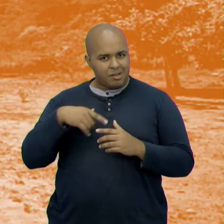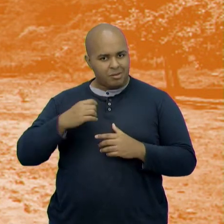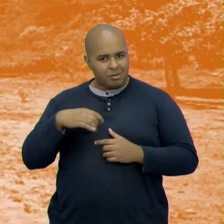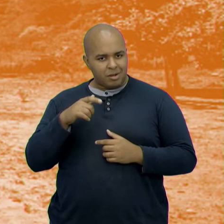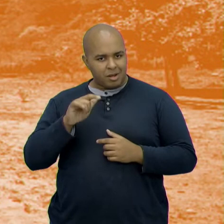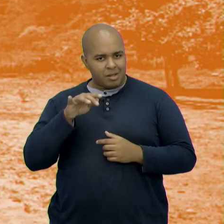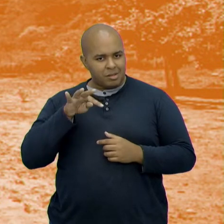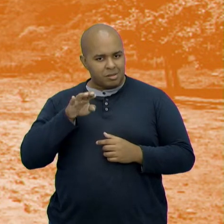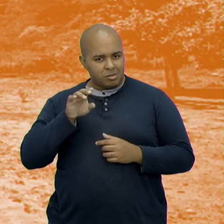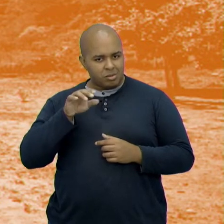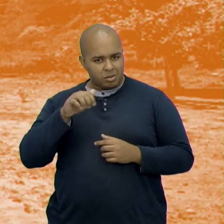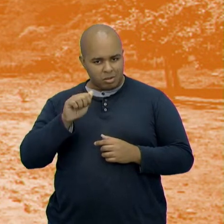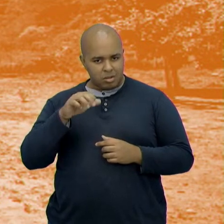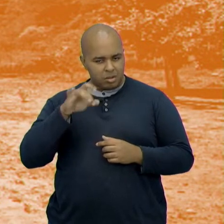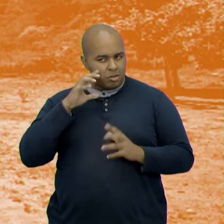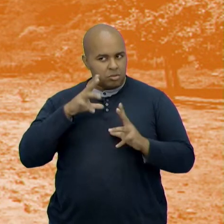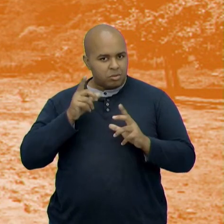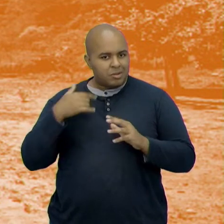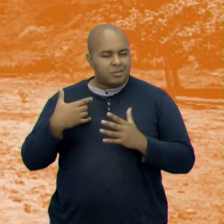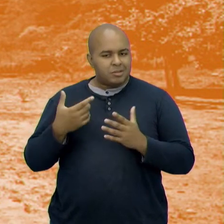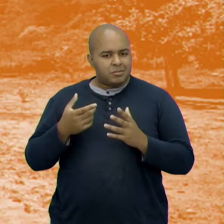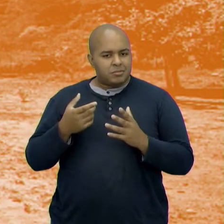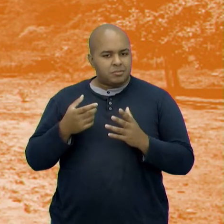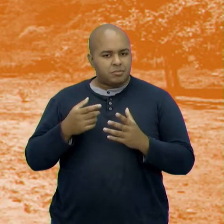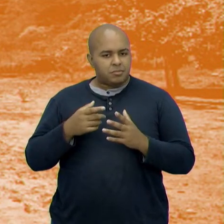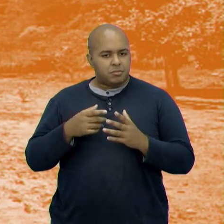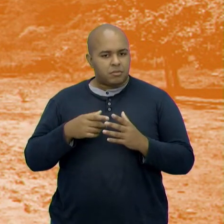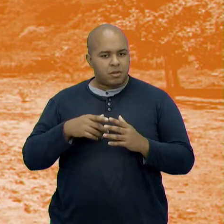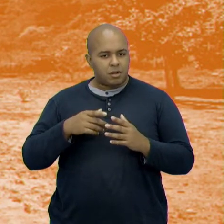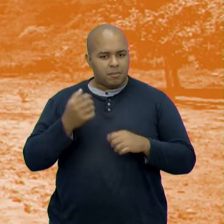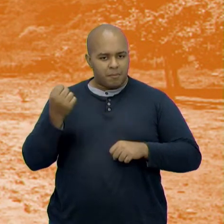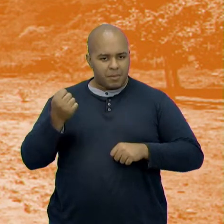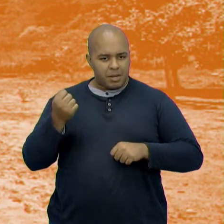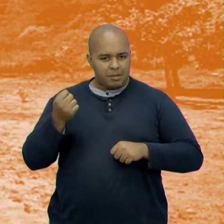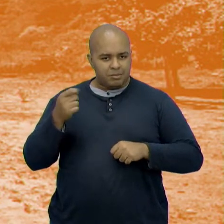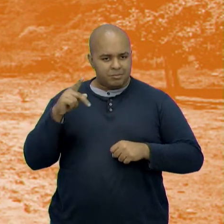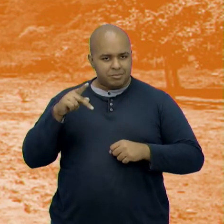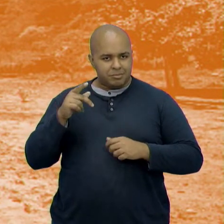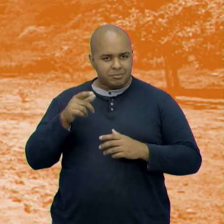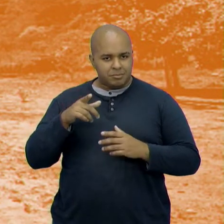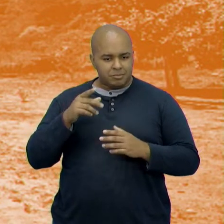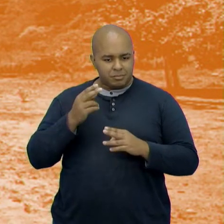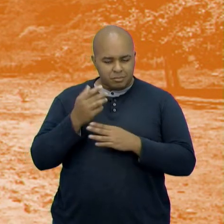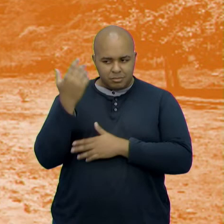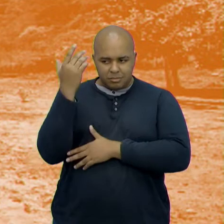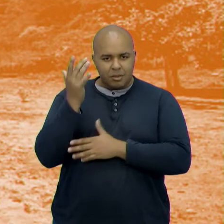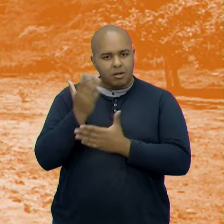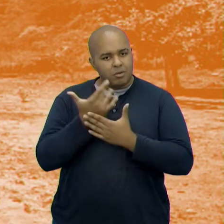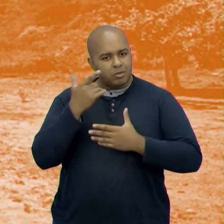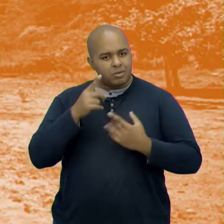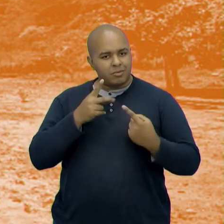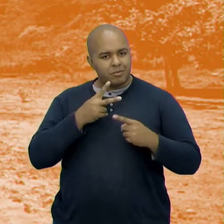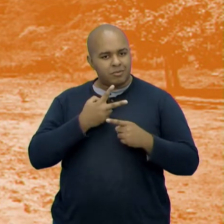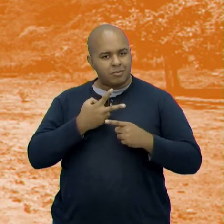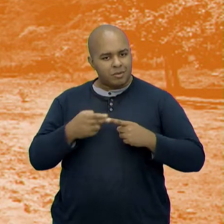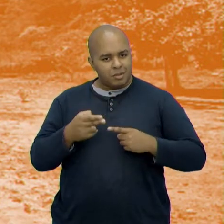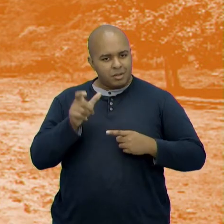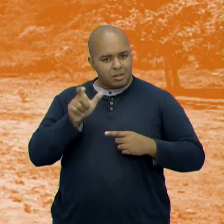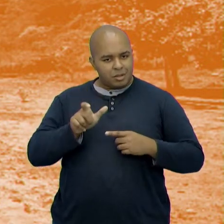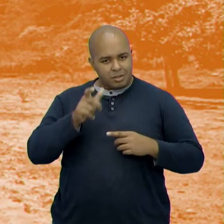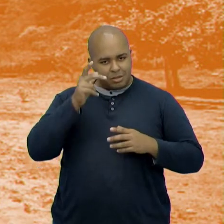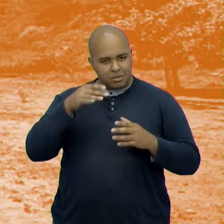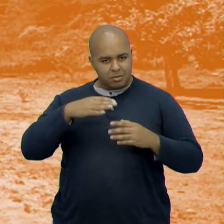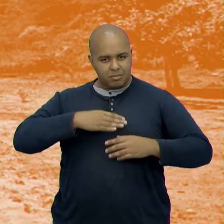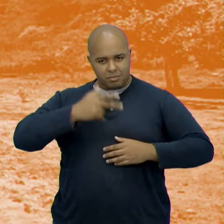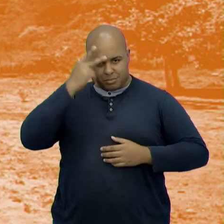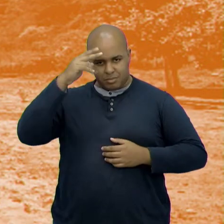dizer, todos eles com pás, enxadas, pequenos pedaços de pau, conseguiram vencer essa